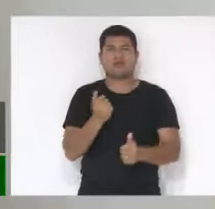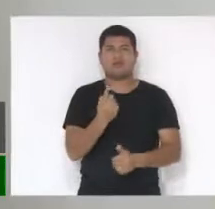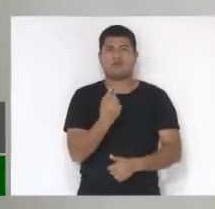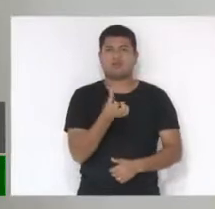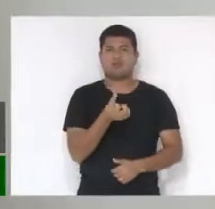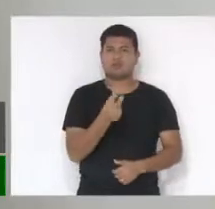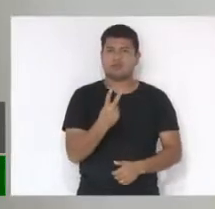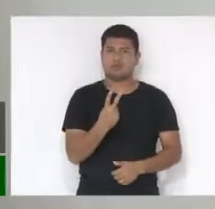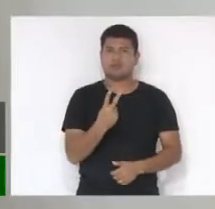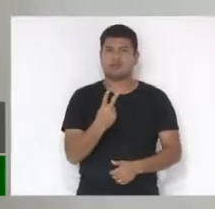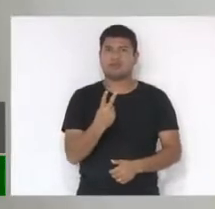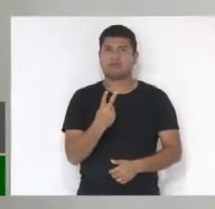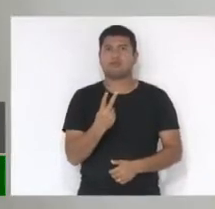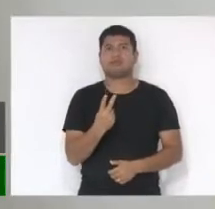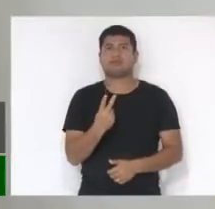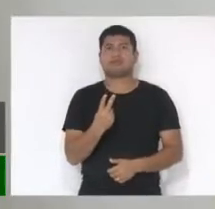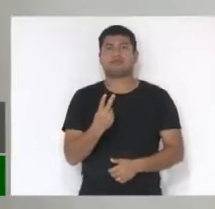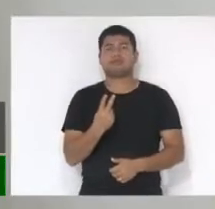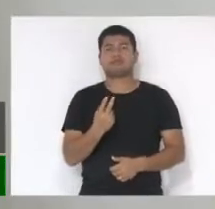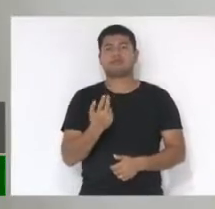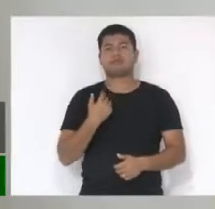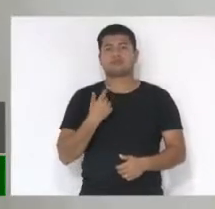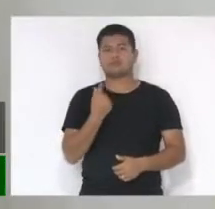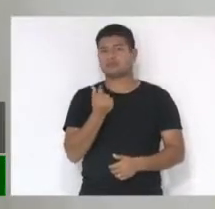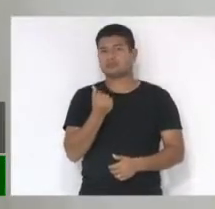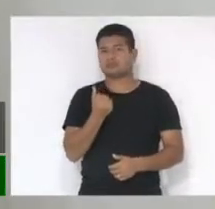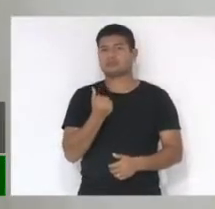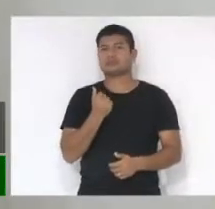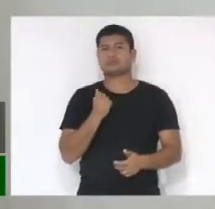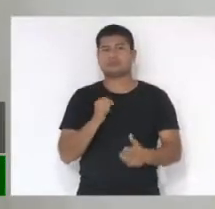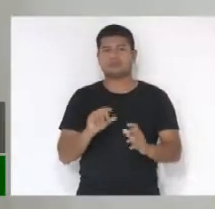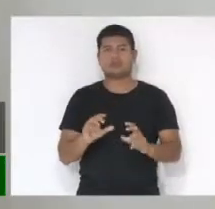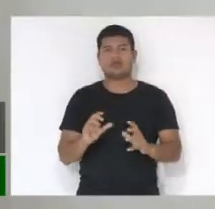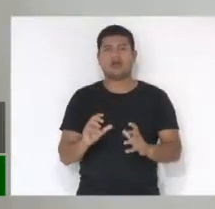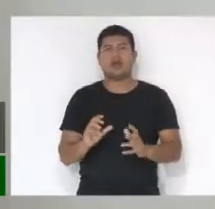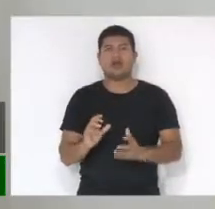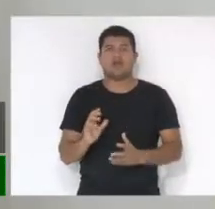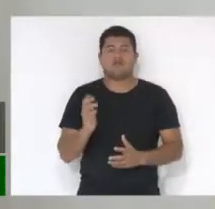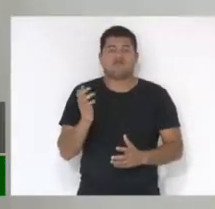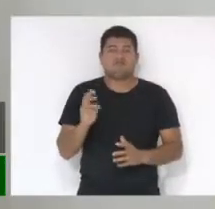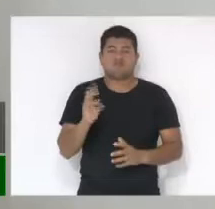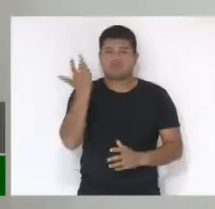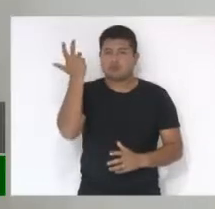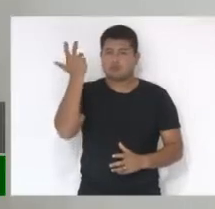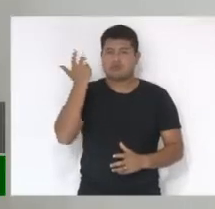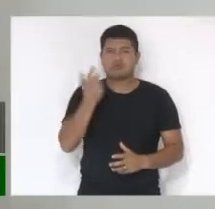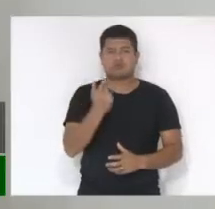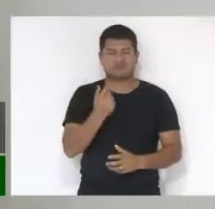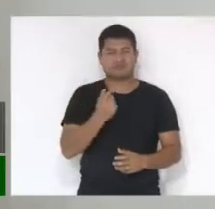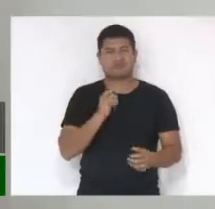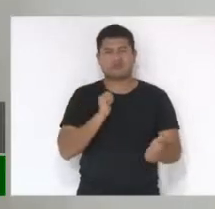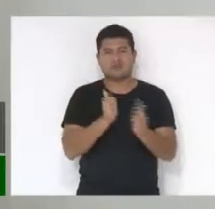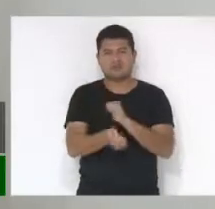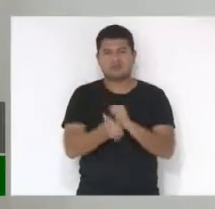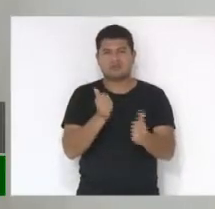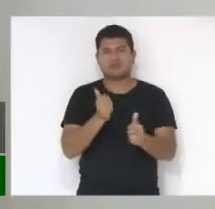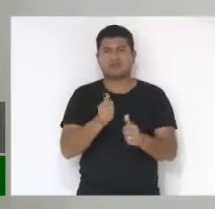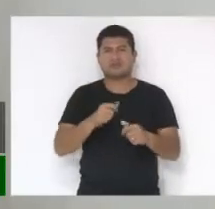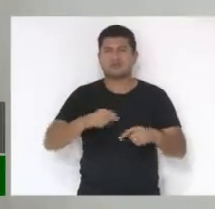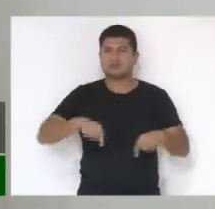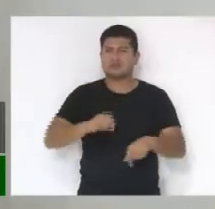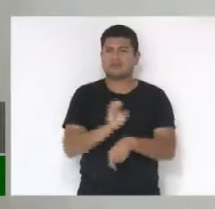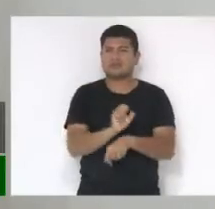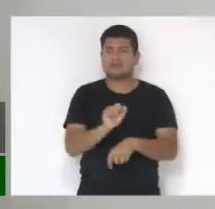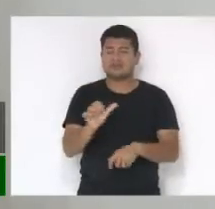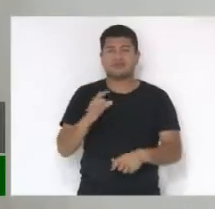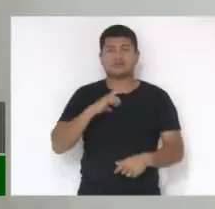não era Fonte 100, era Fonte 162, onde os recursos para eventos esportivos em Santa Catarina vinham daquele fundo. E alguma coisa também, outros eventos